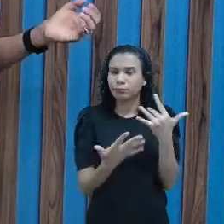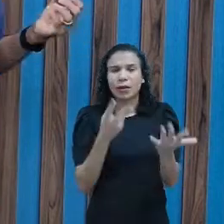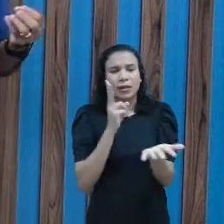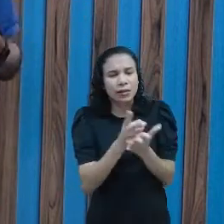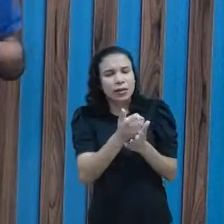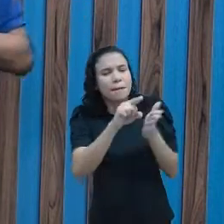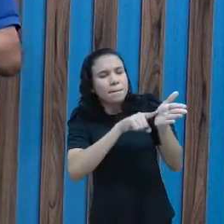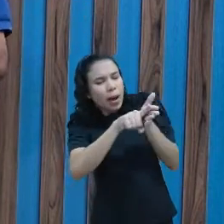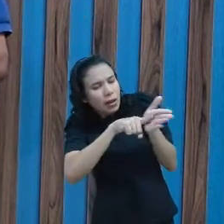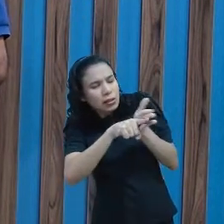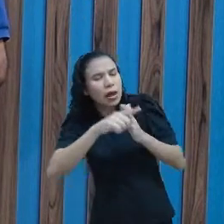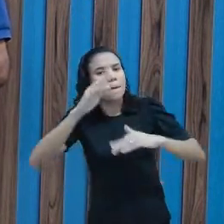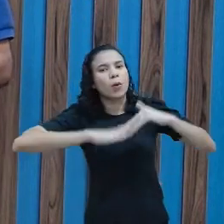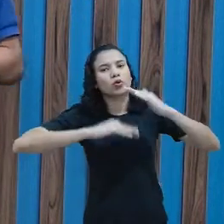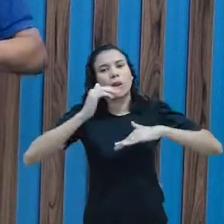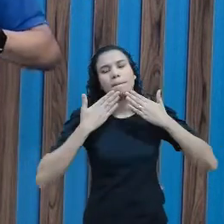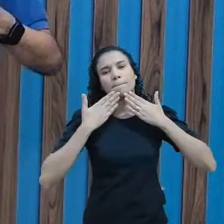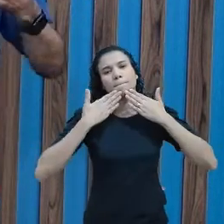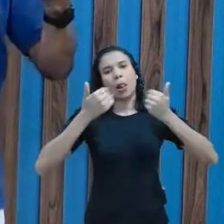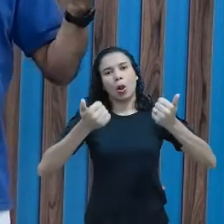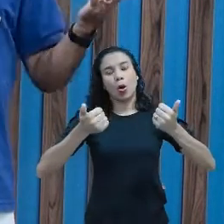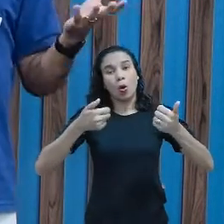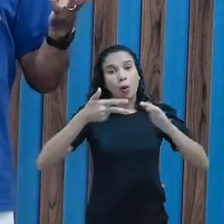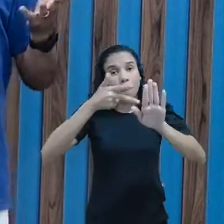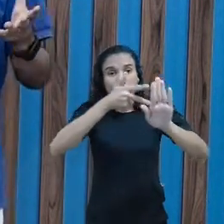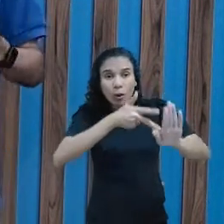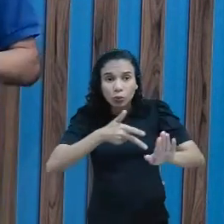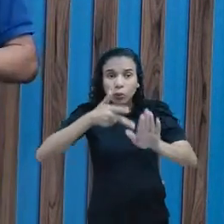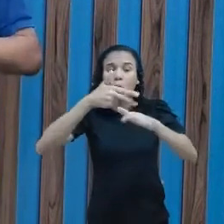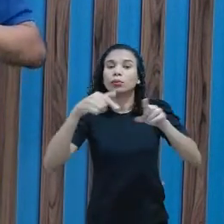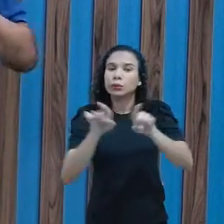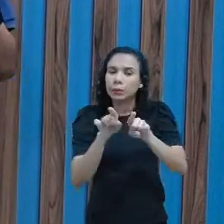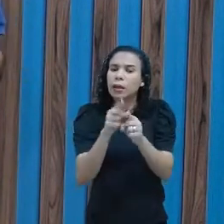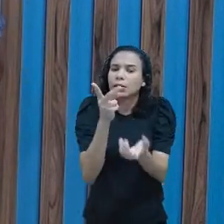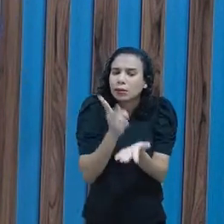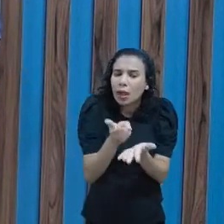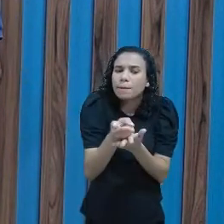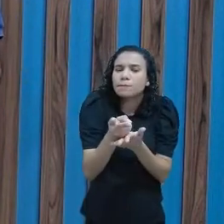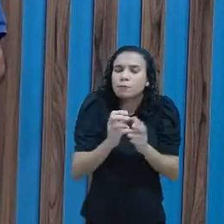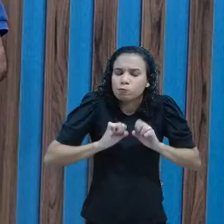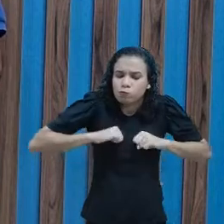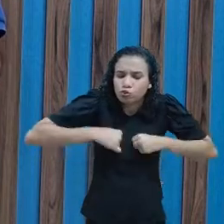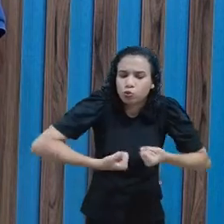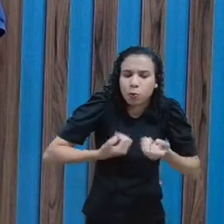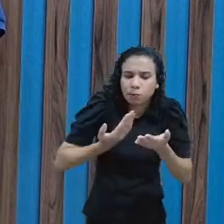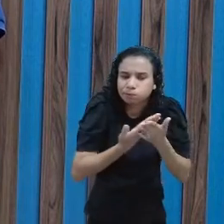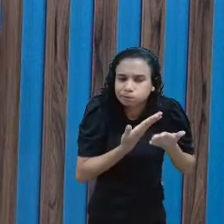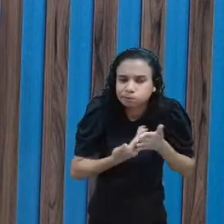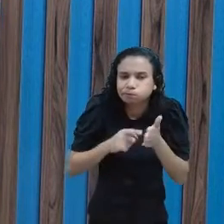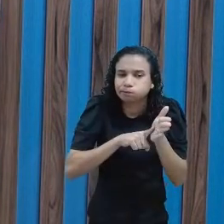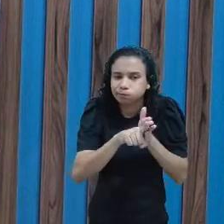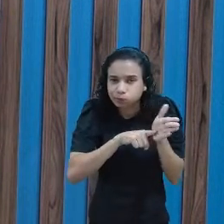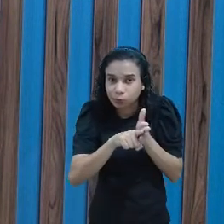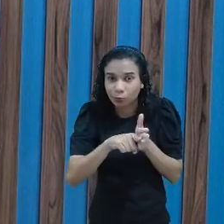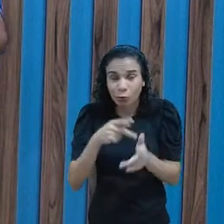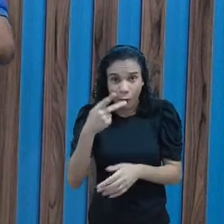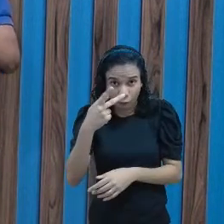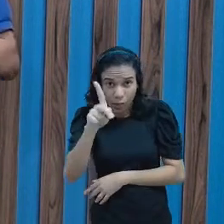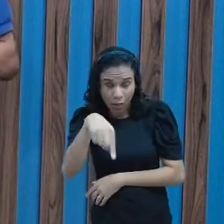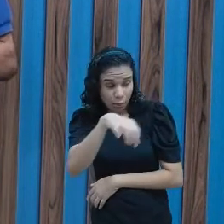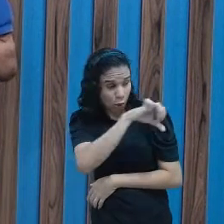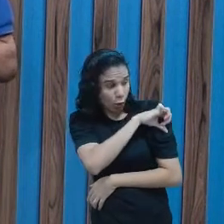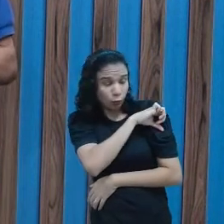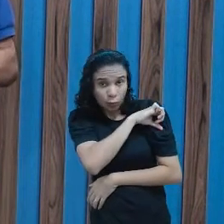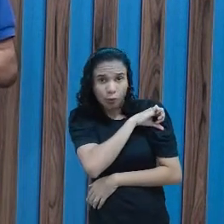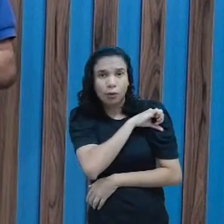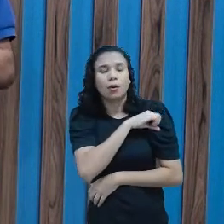pesquisando para ser uma profissional melhor. Nossos produtores sempre estão pesquisando, sempre estão buscando o seu melhor. Então é isso, você que é nono ano,